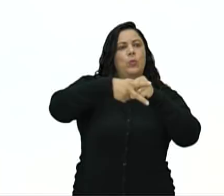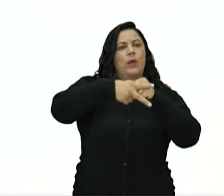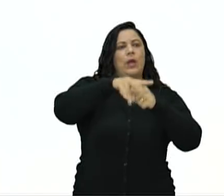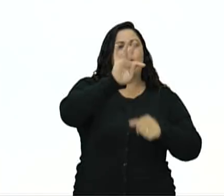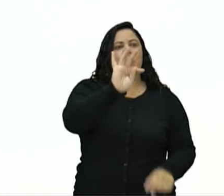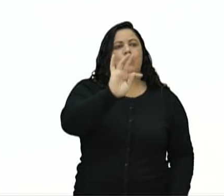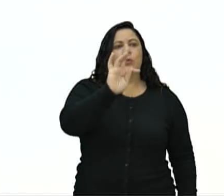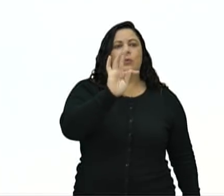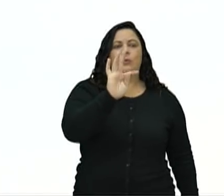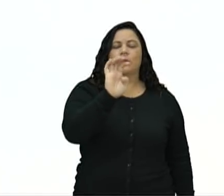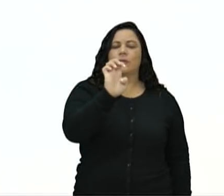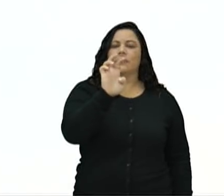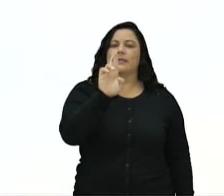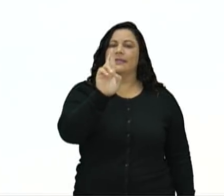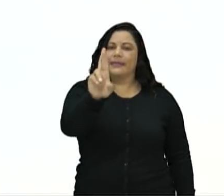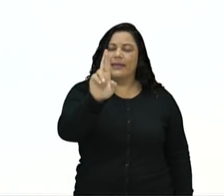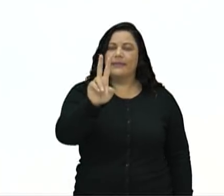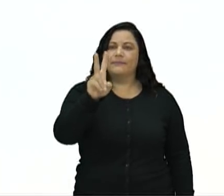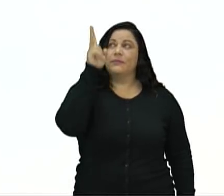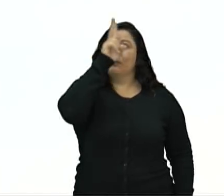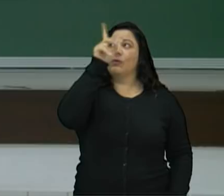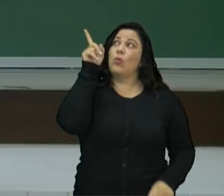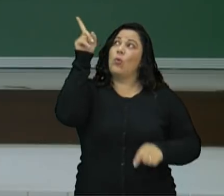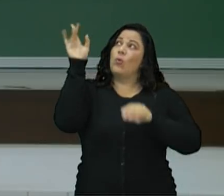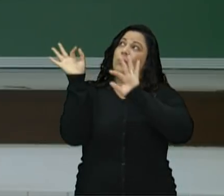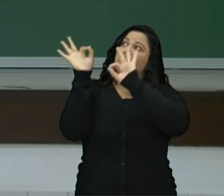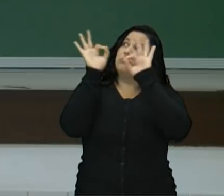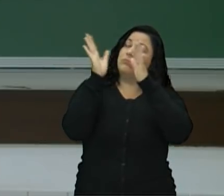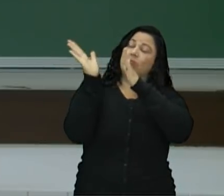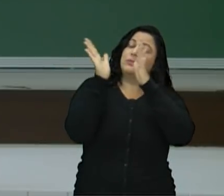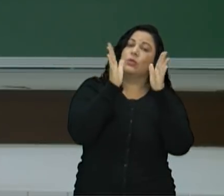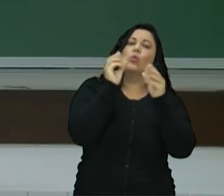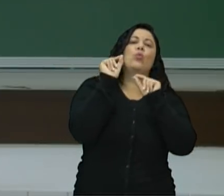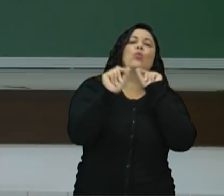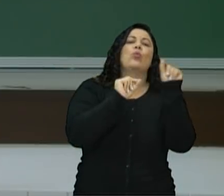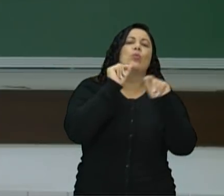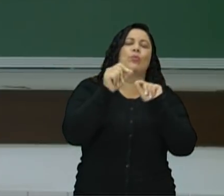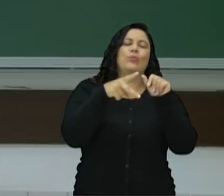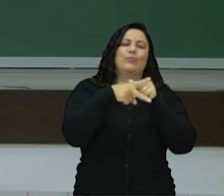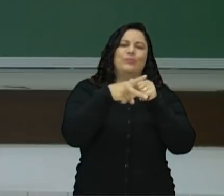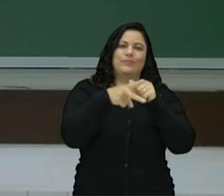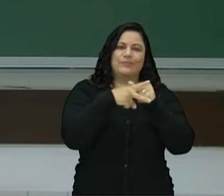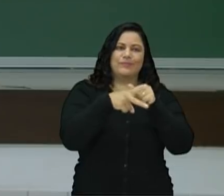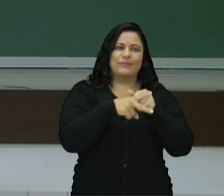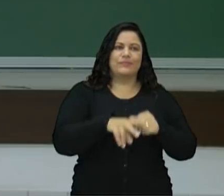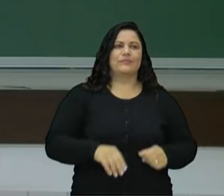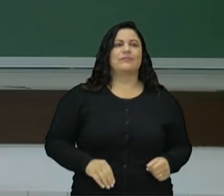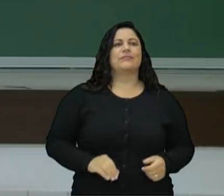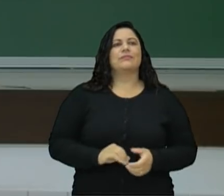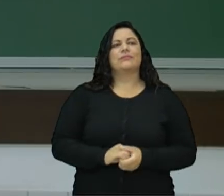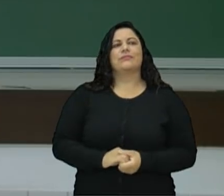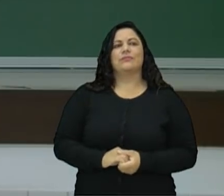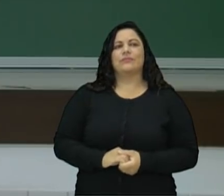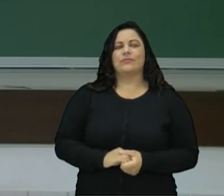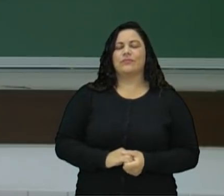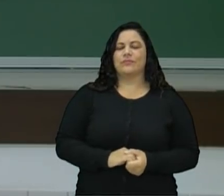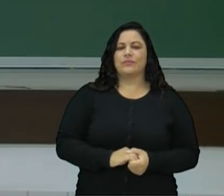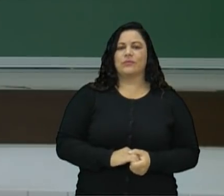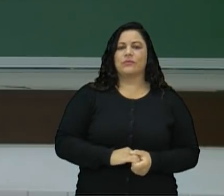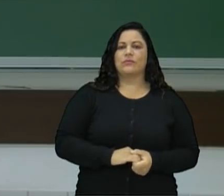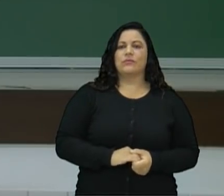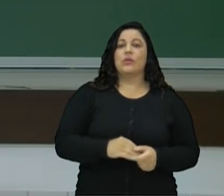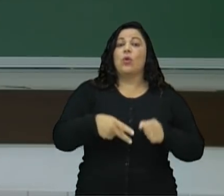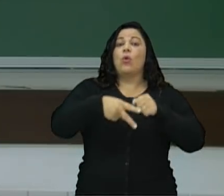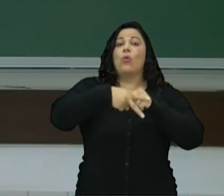ali como que a gente faz a conjugação dos verbos, né? E o verbo ser, ele é um verbo considerado irregular, né, no